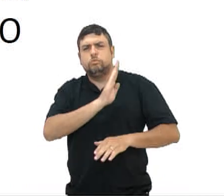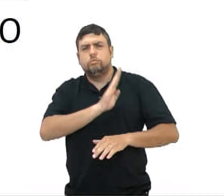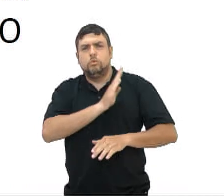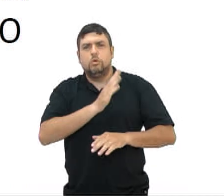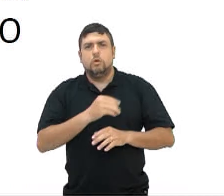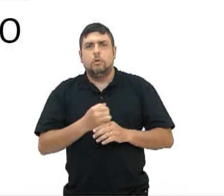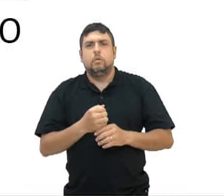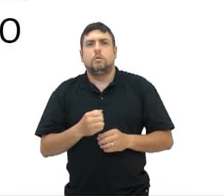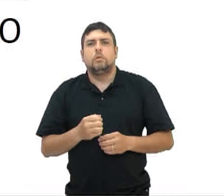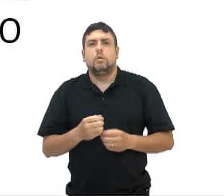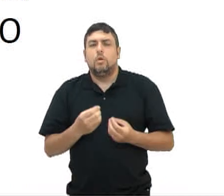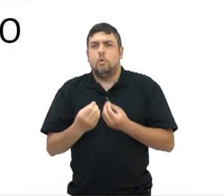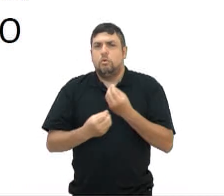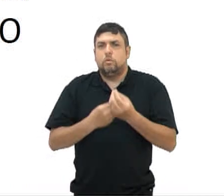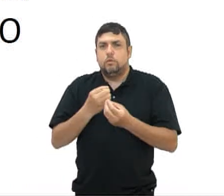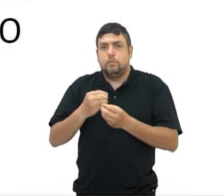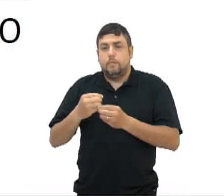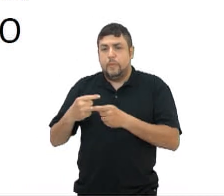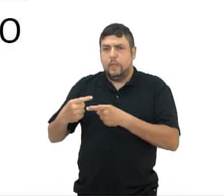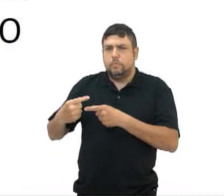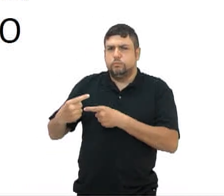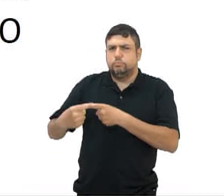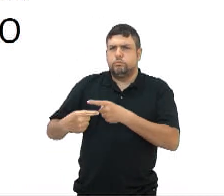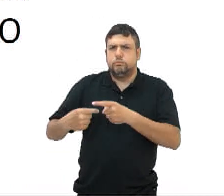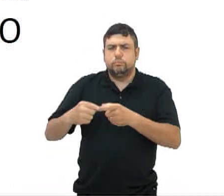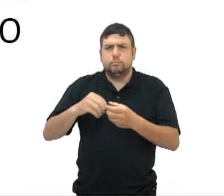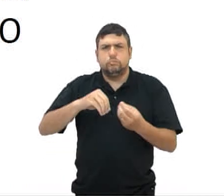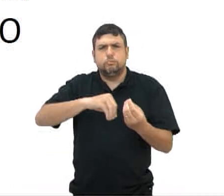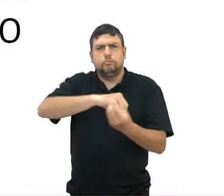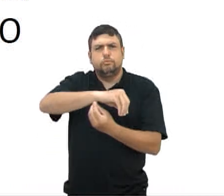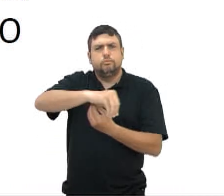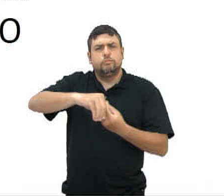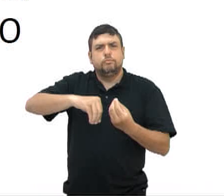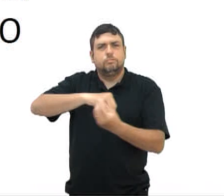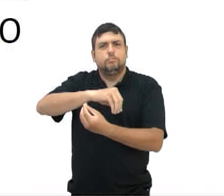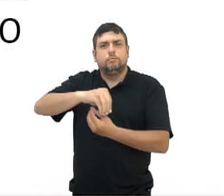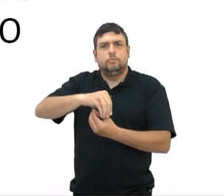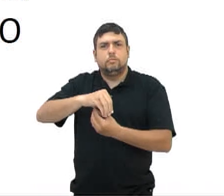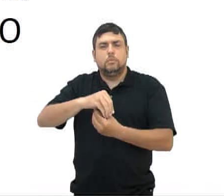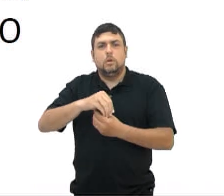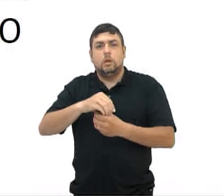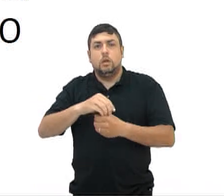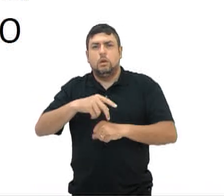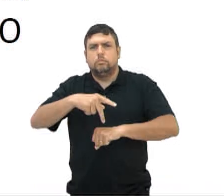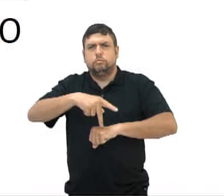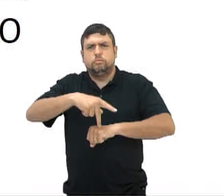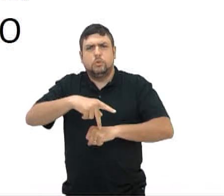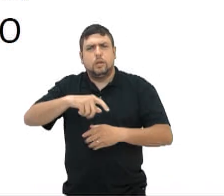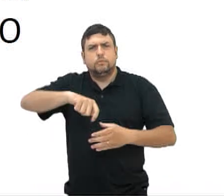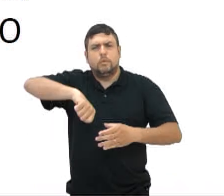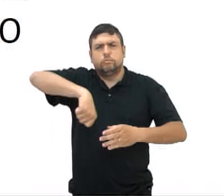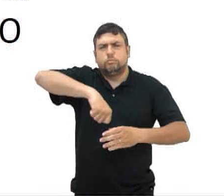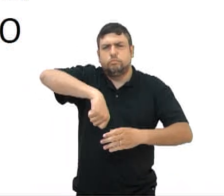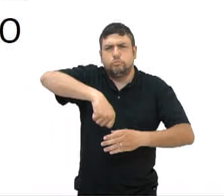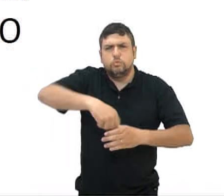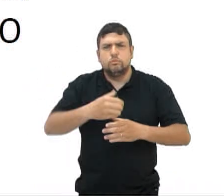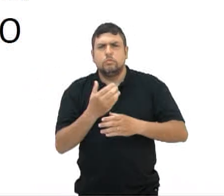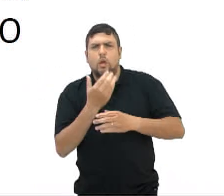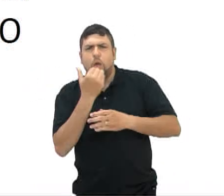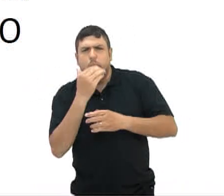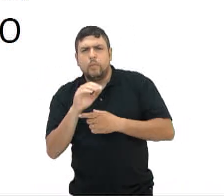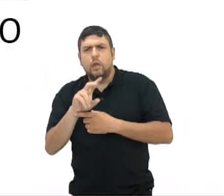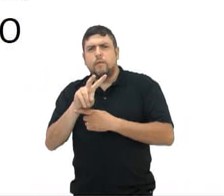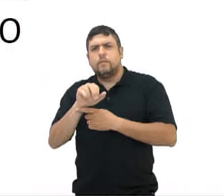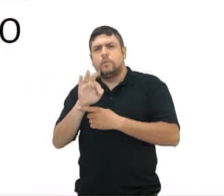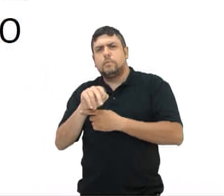A formação étnica rica. Riqueza vegetal. O minério. A cozinha. O vatapá, o ouro